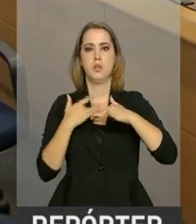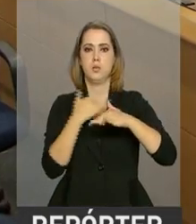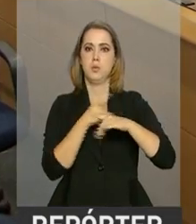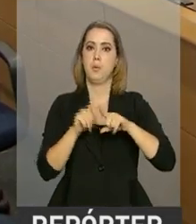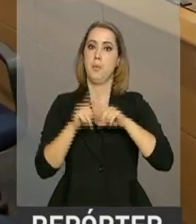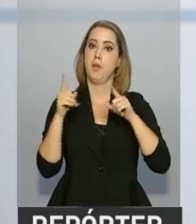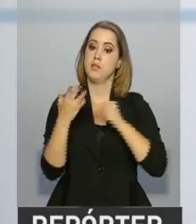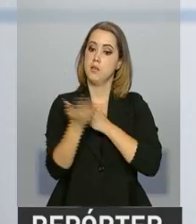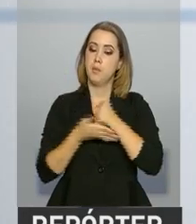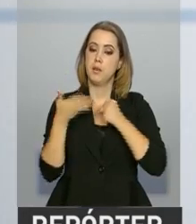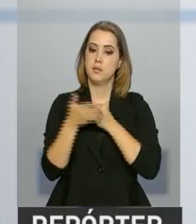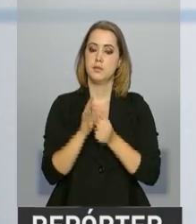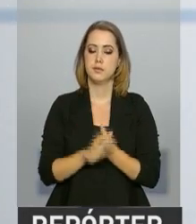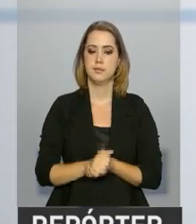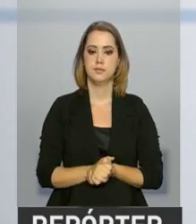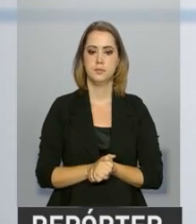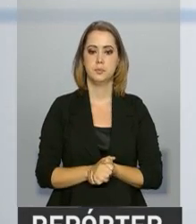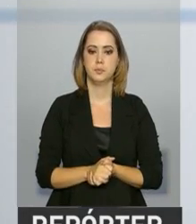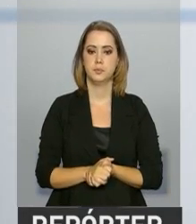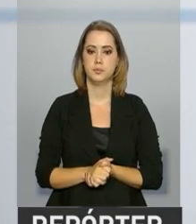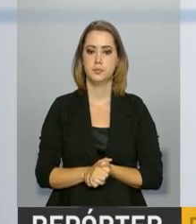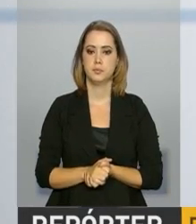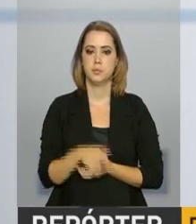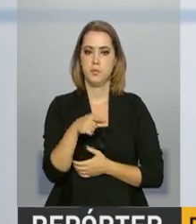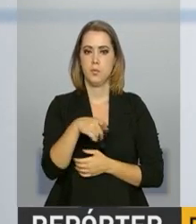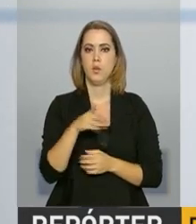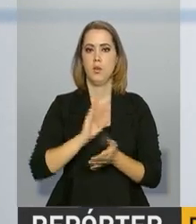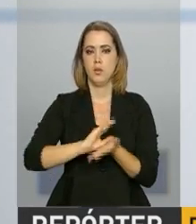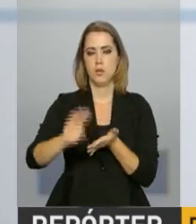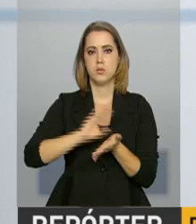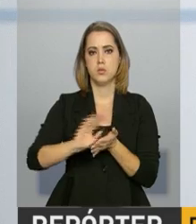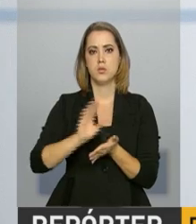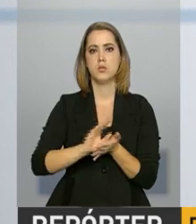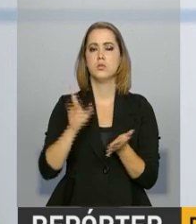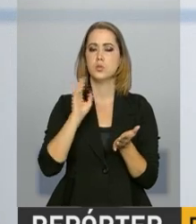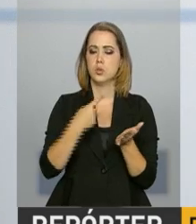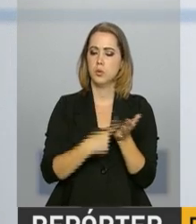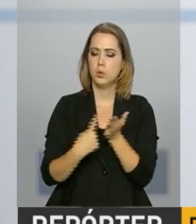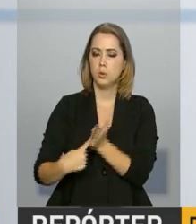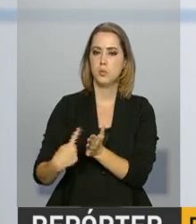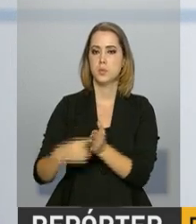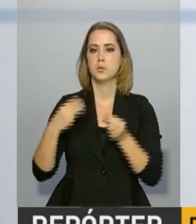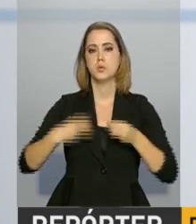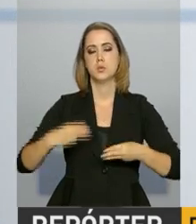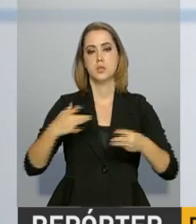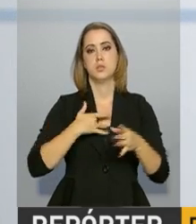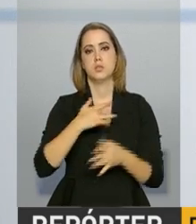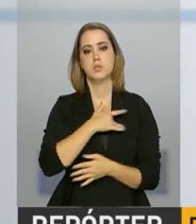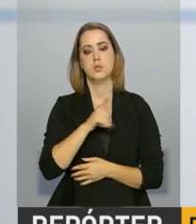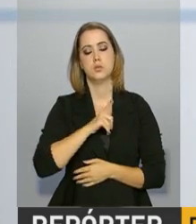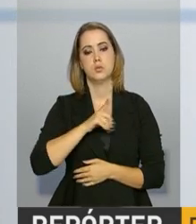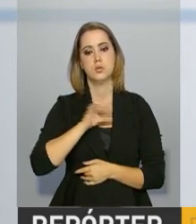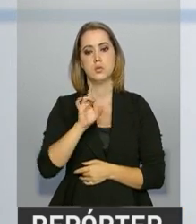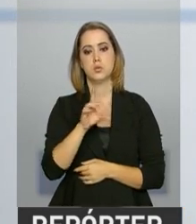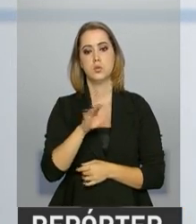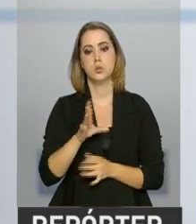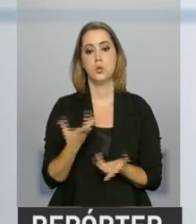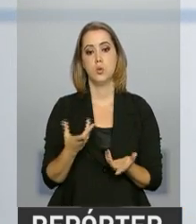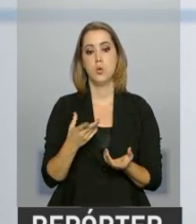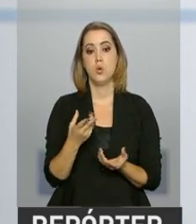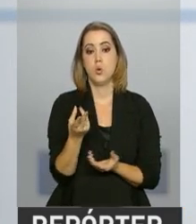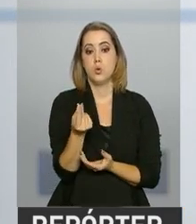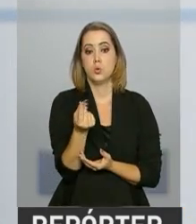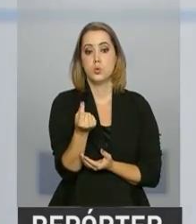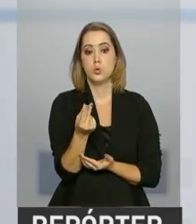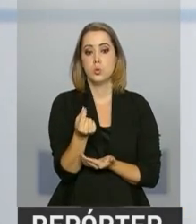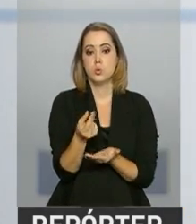sim um piso são os recursos suficientes para cumprimento dos compromissos que o ministério tem e evidentemente as sobras que temos